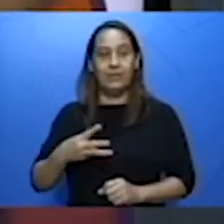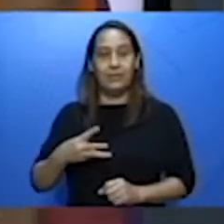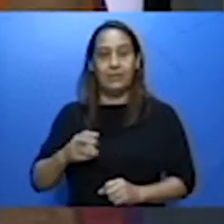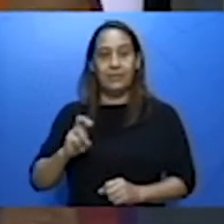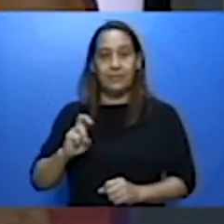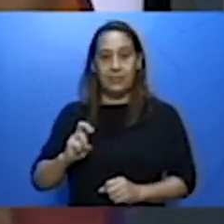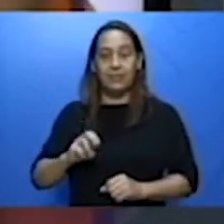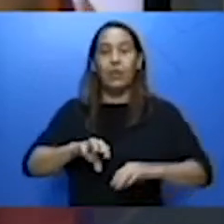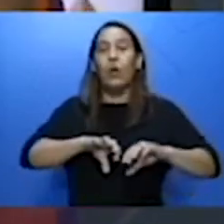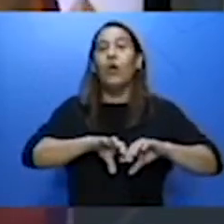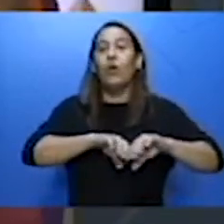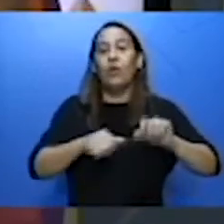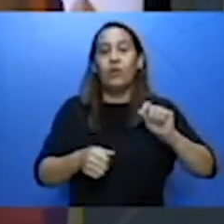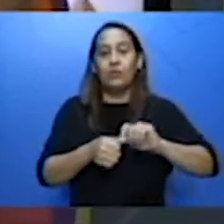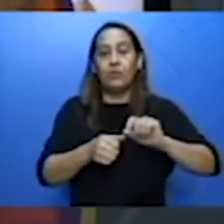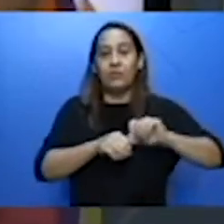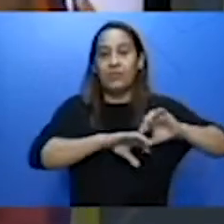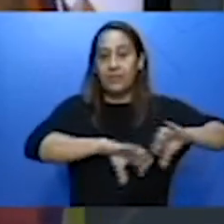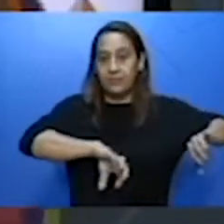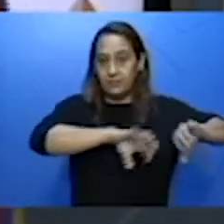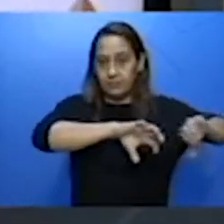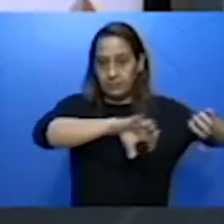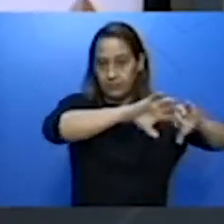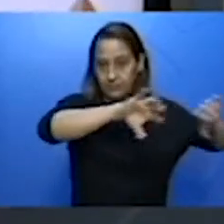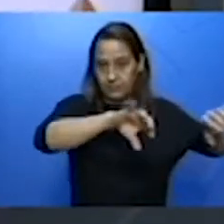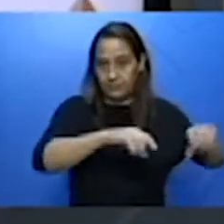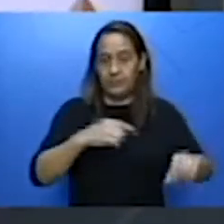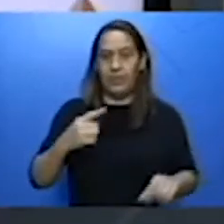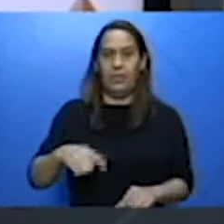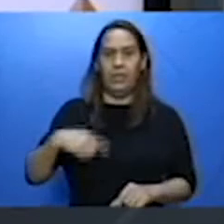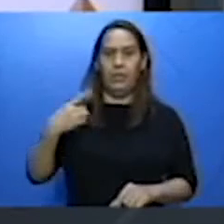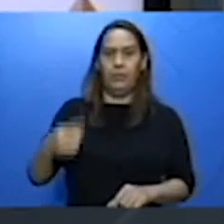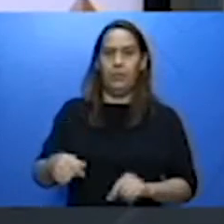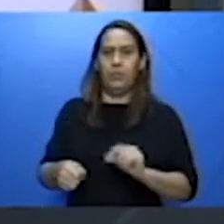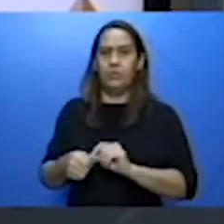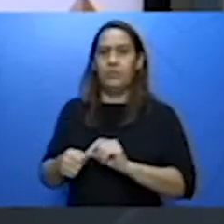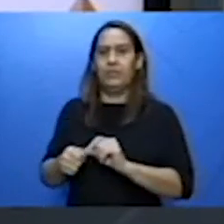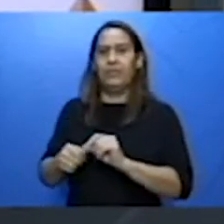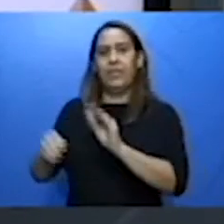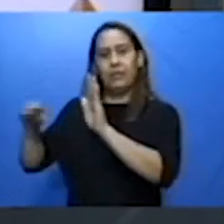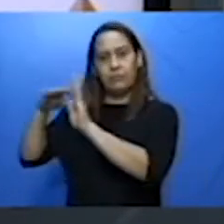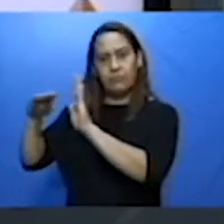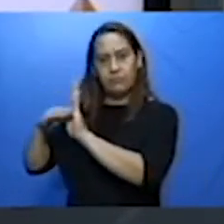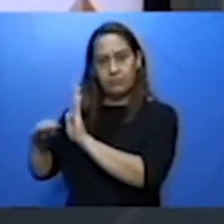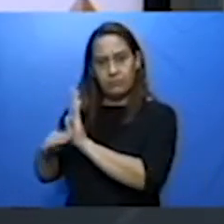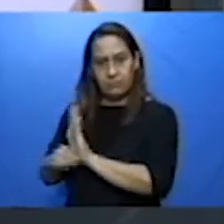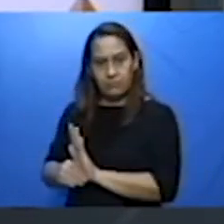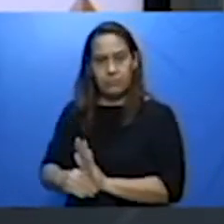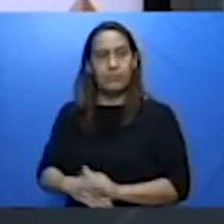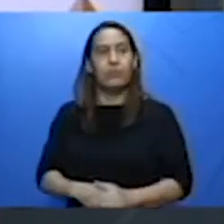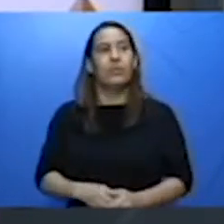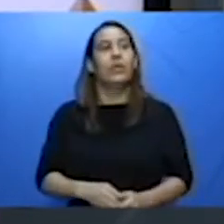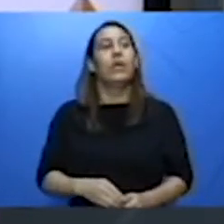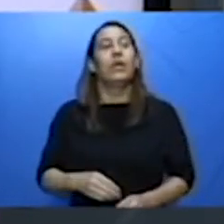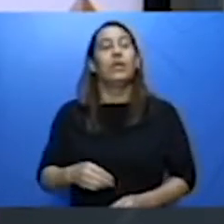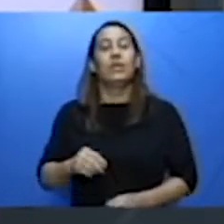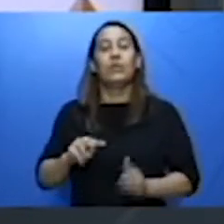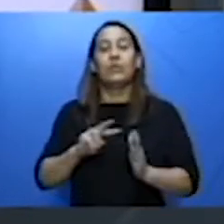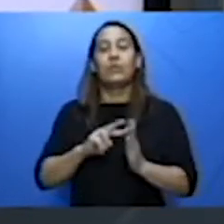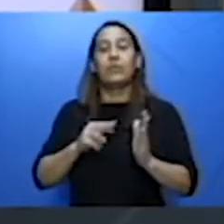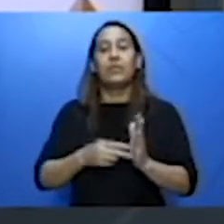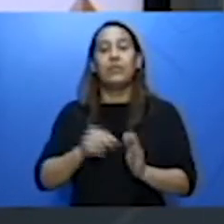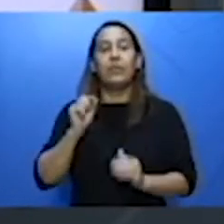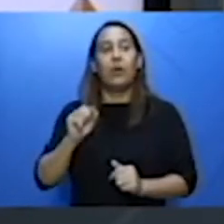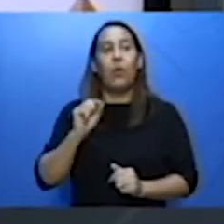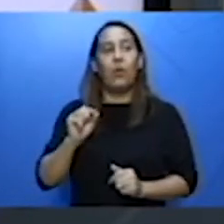pelo algoritmo por decomposição. 24 não são duas dezenas, olha,